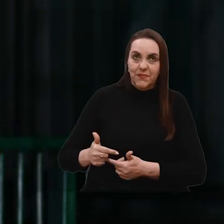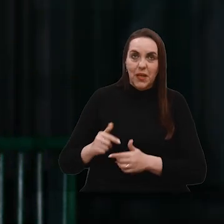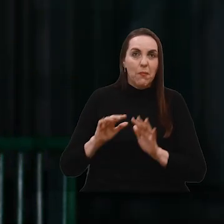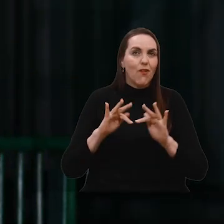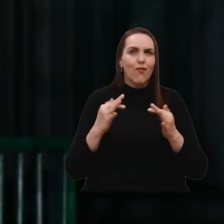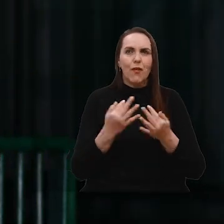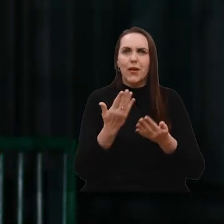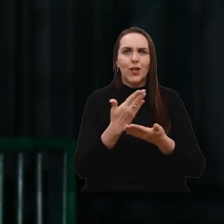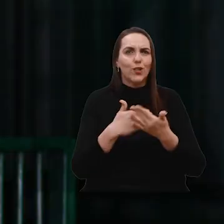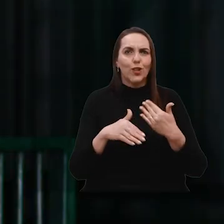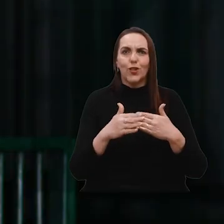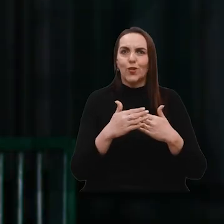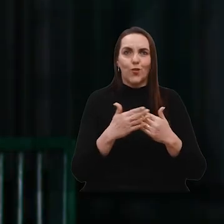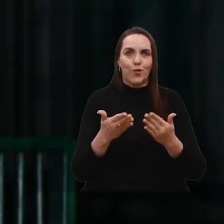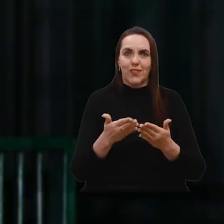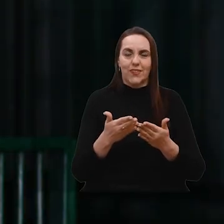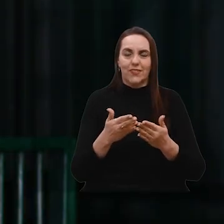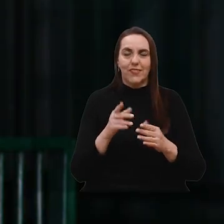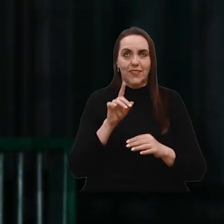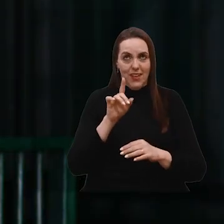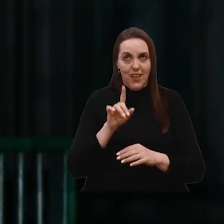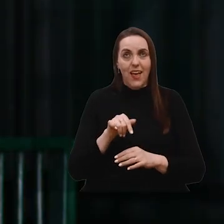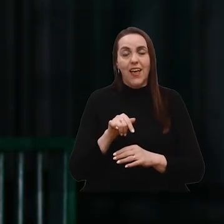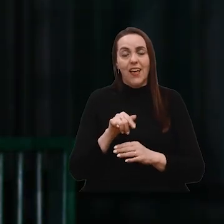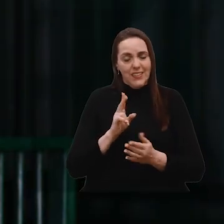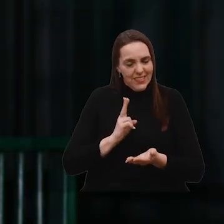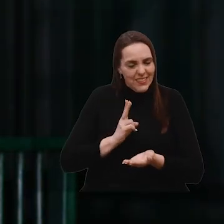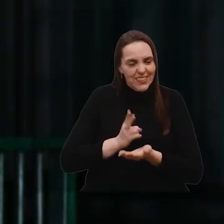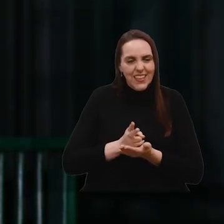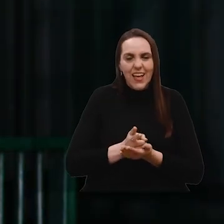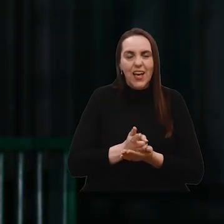amar essa tradição. Aliás, a minha família toda